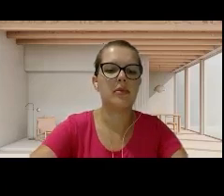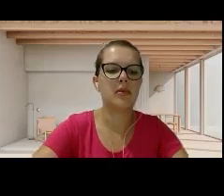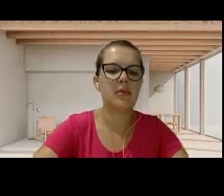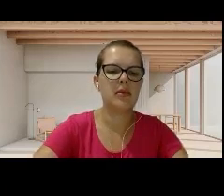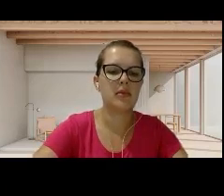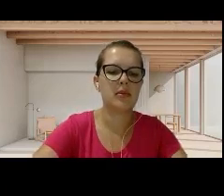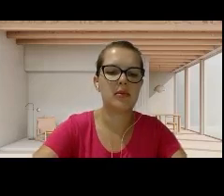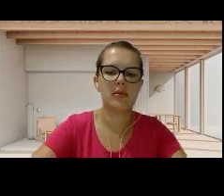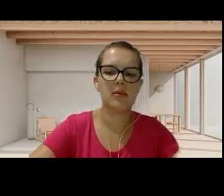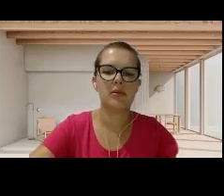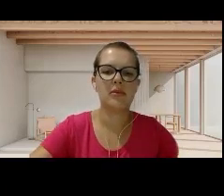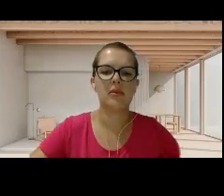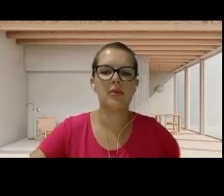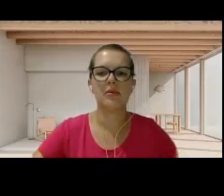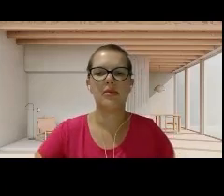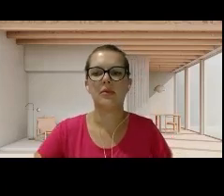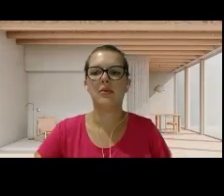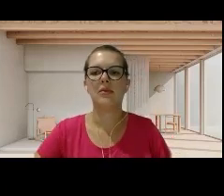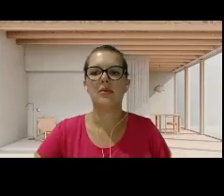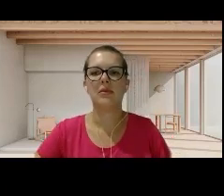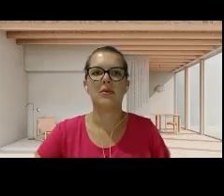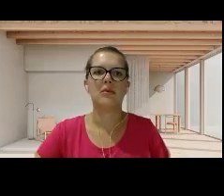estamos falando de coisa até 80%.